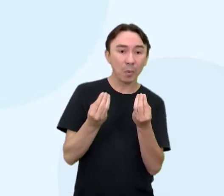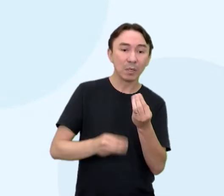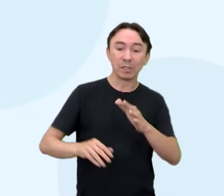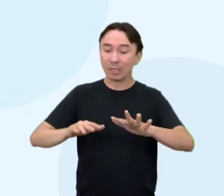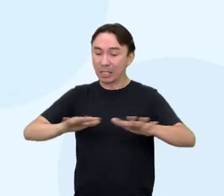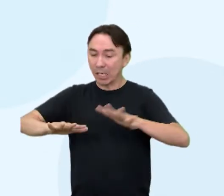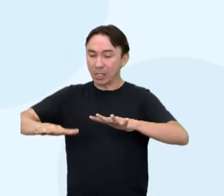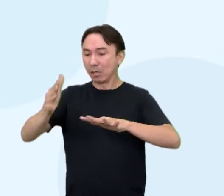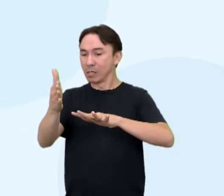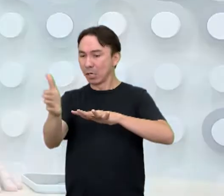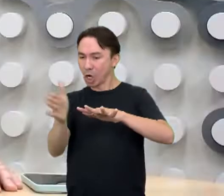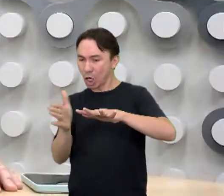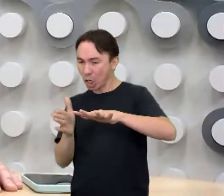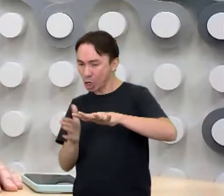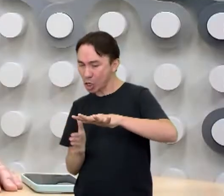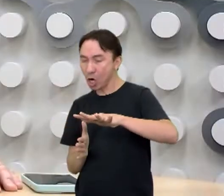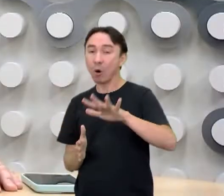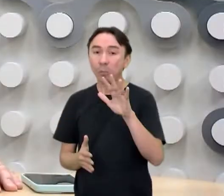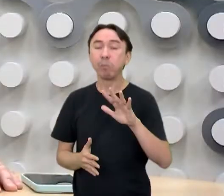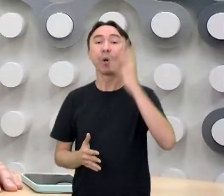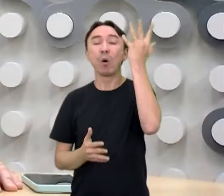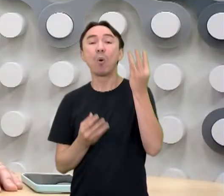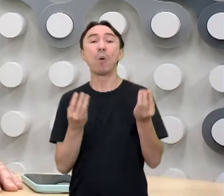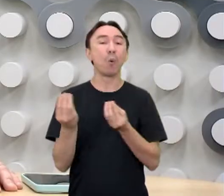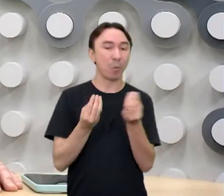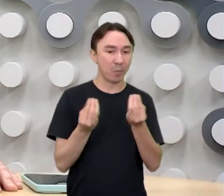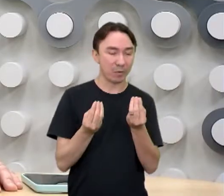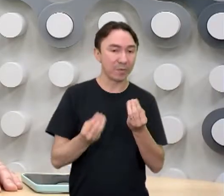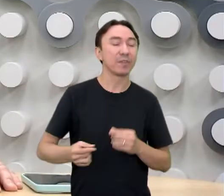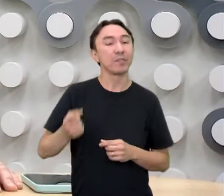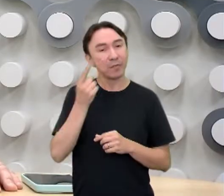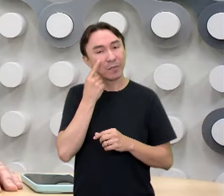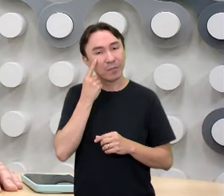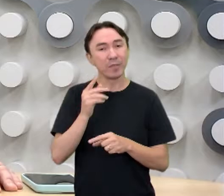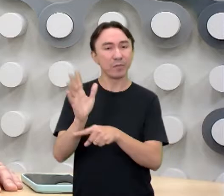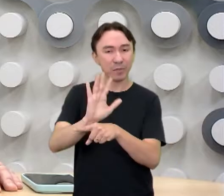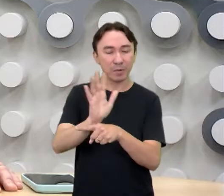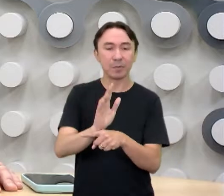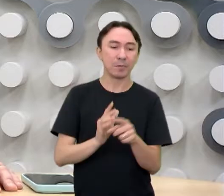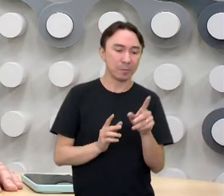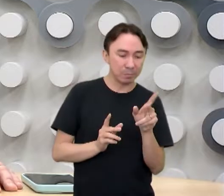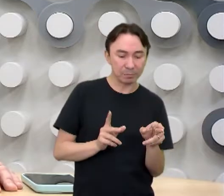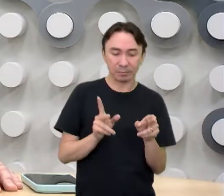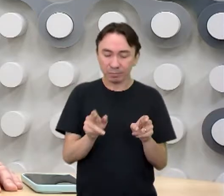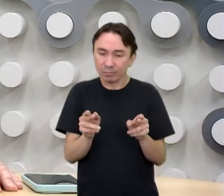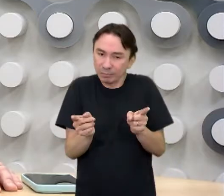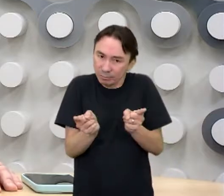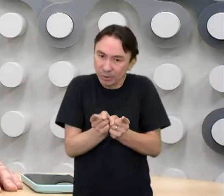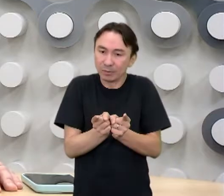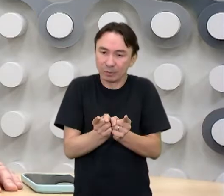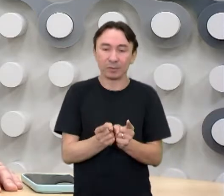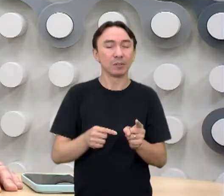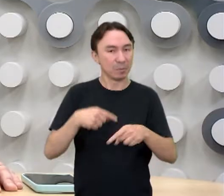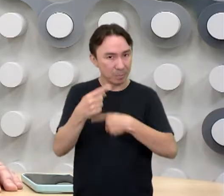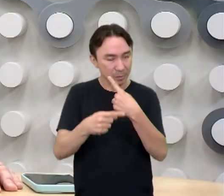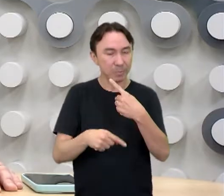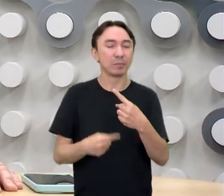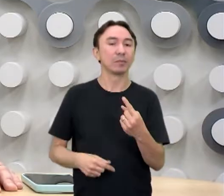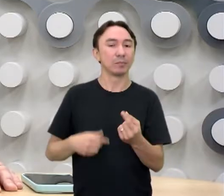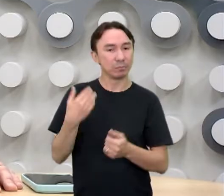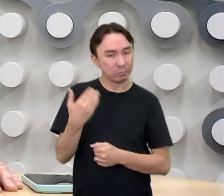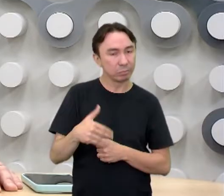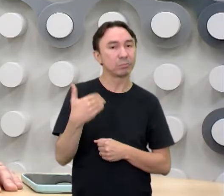abalo sísmico, né, da Ciência é Tudo. Nós vamos ver um trechinho deles aí hoje, e nas outras aulas a gente vai dar